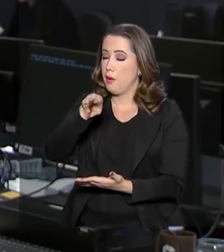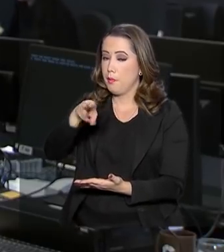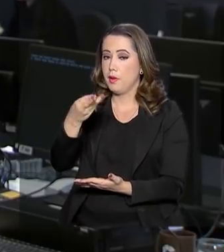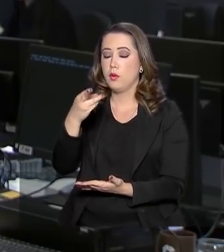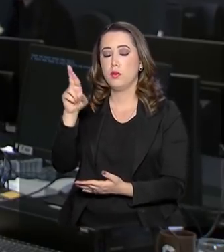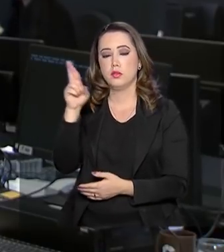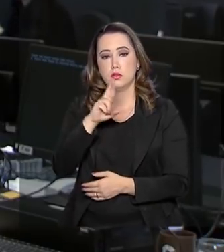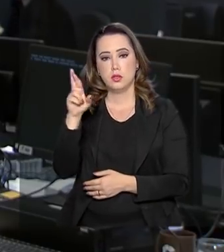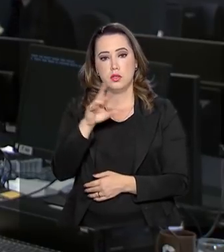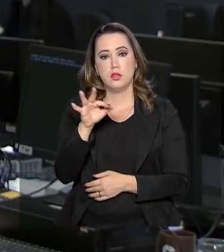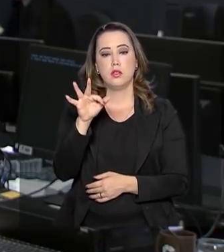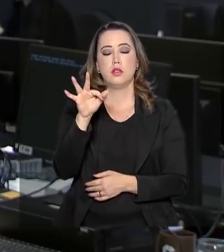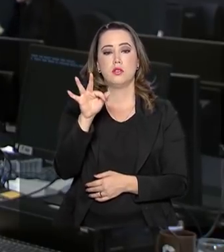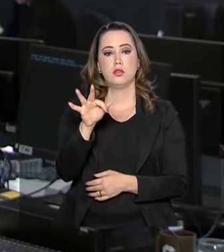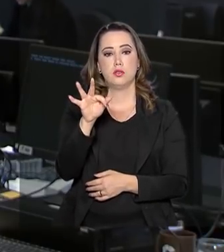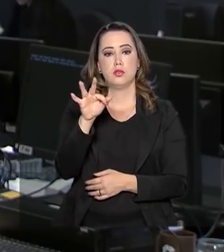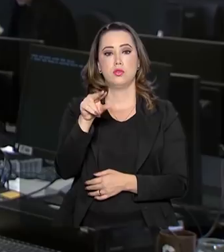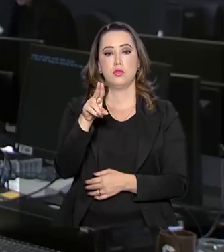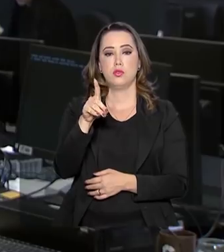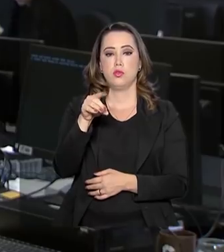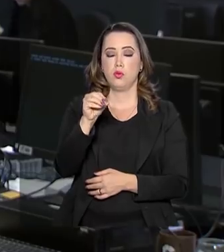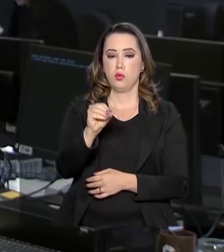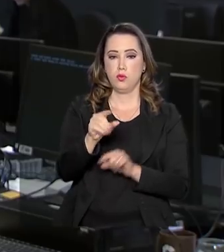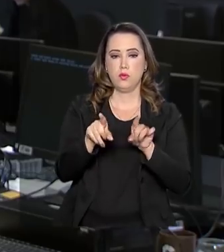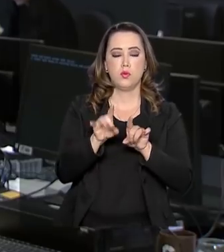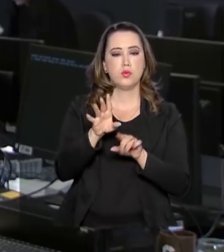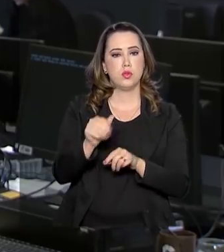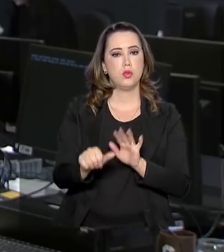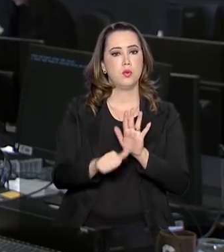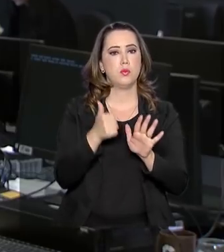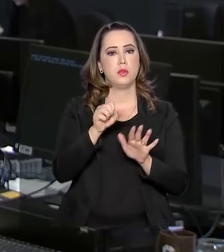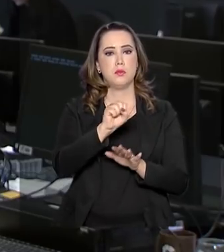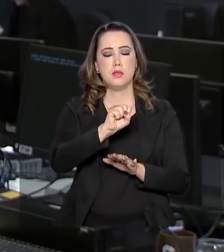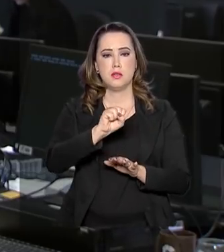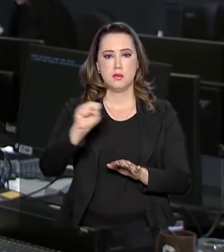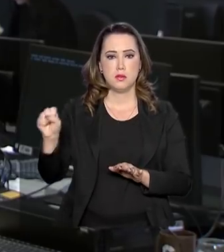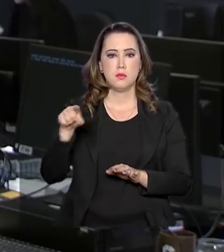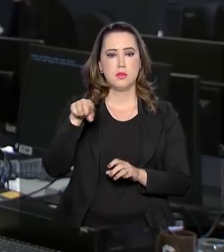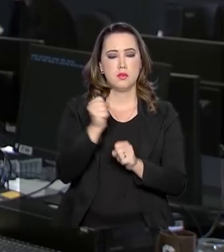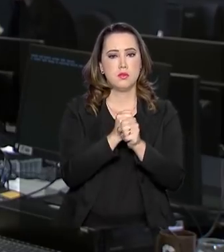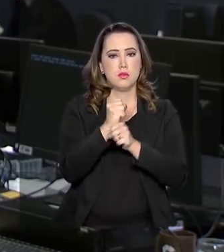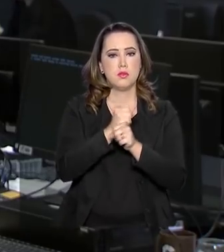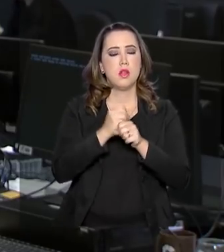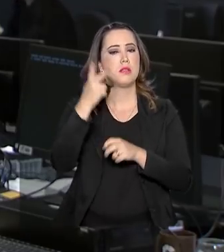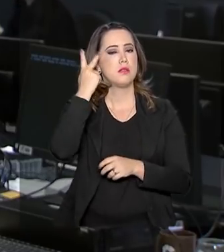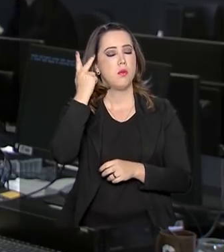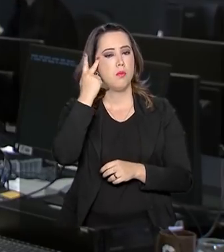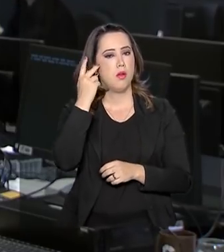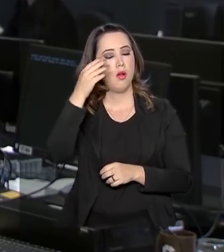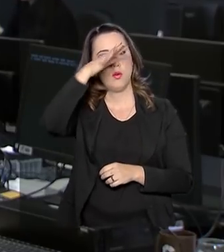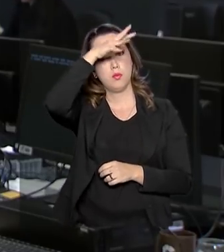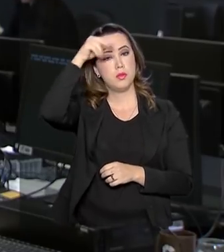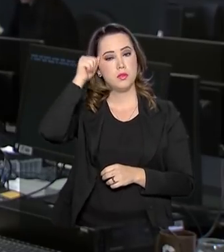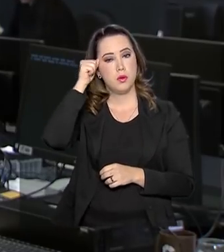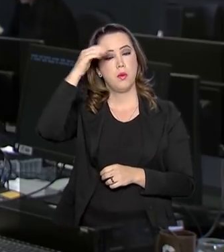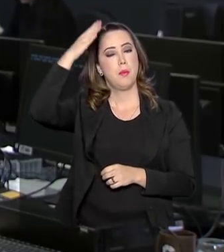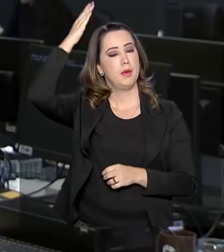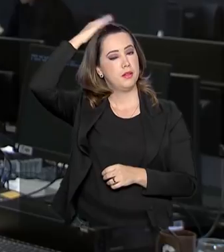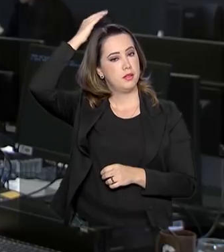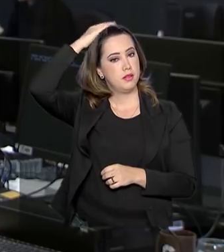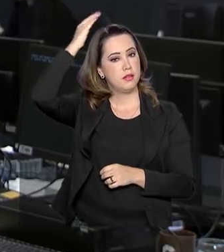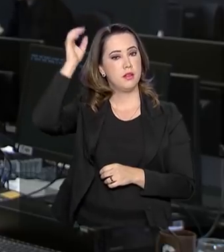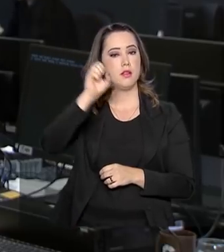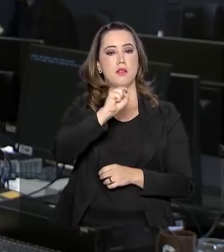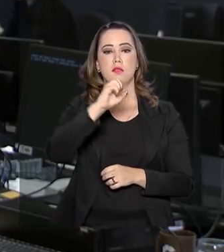Penitenciário Nacional. Somente no primeiro semestre deste ano, os estados de São Paulo, Mato Grosso do Sul, Pará e Santa